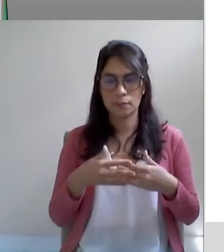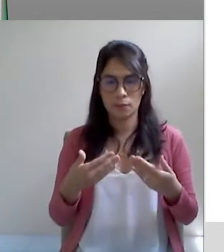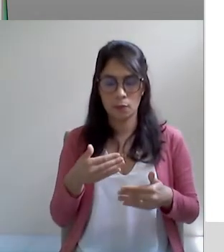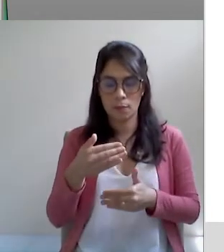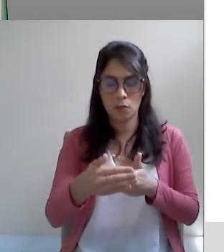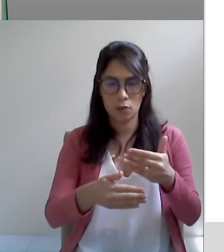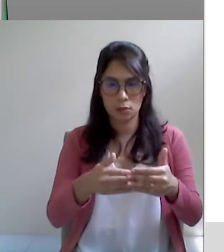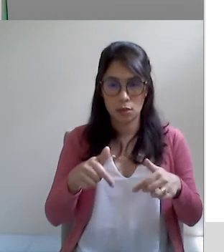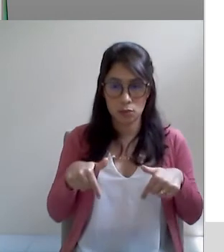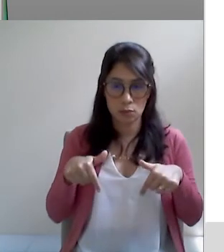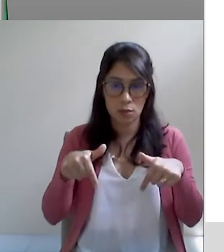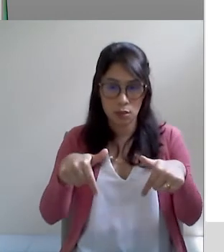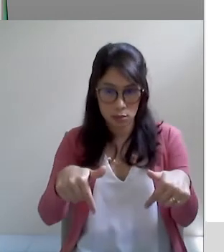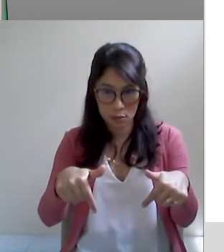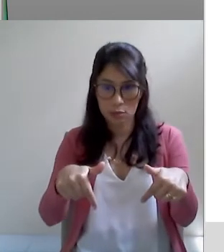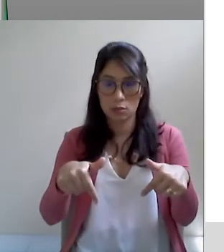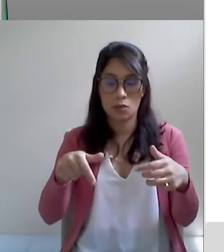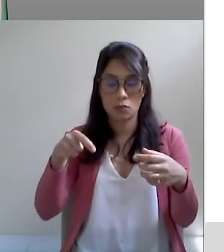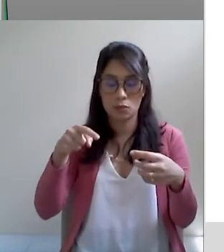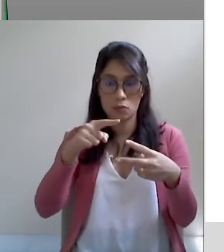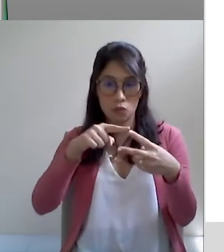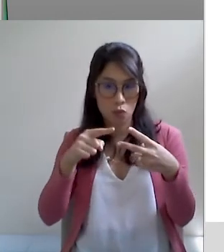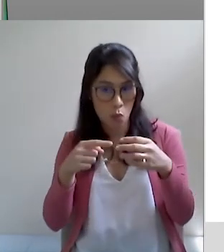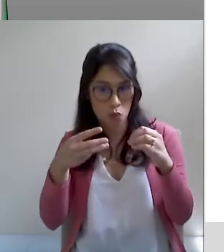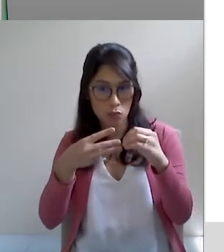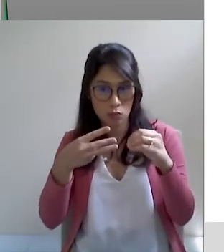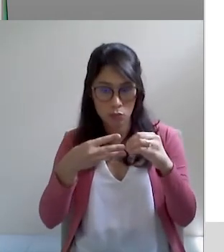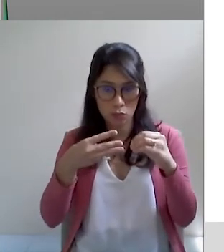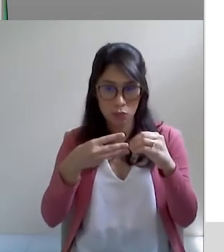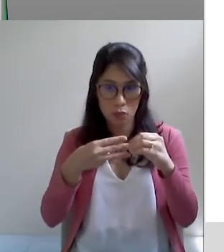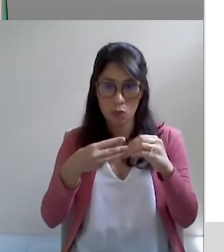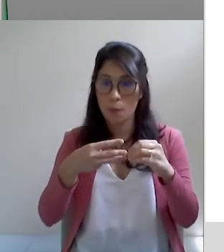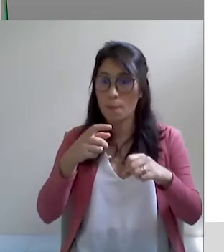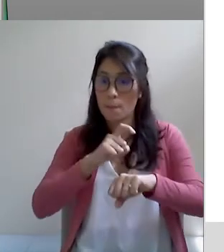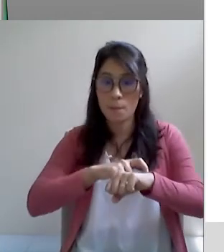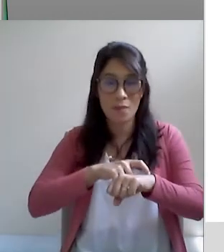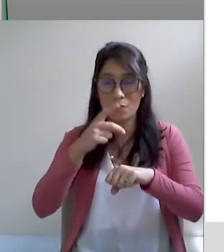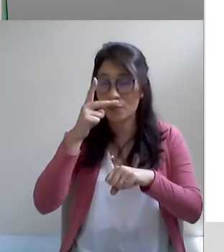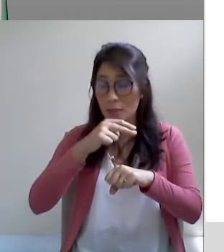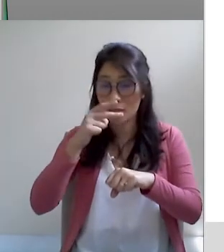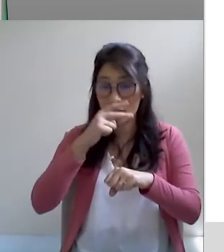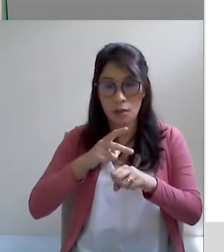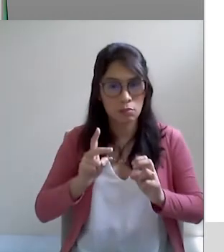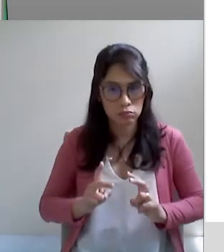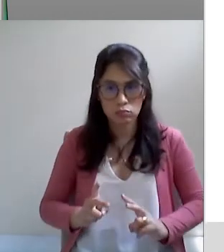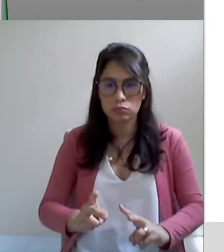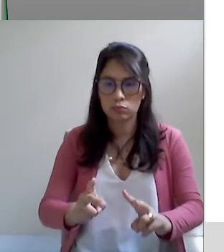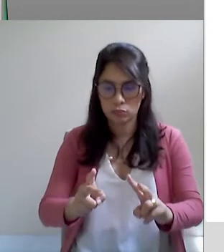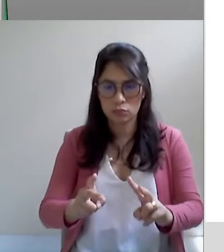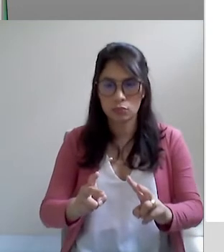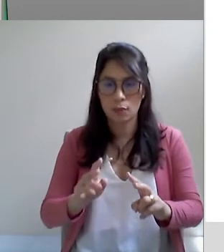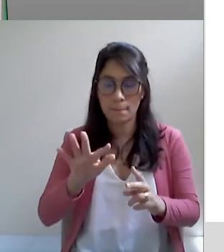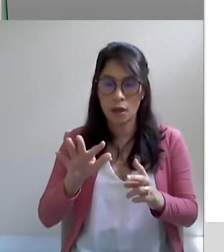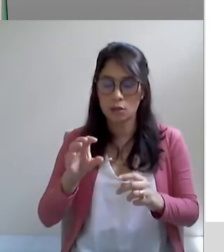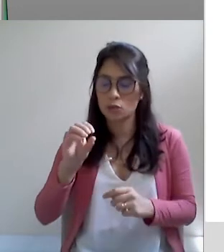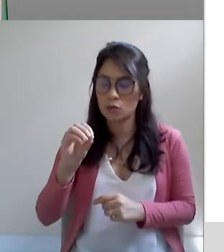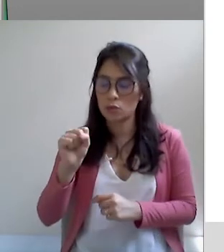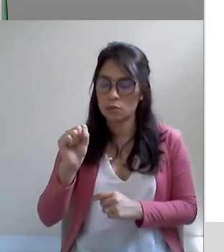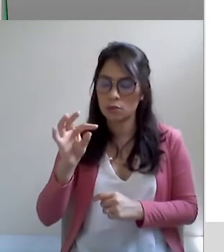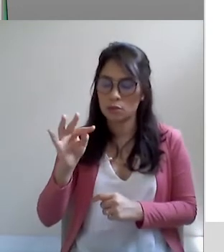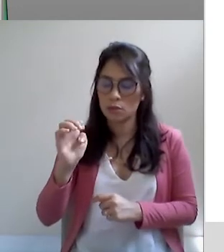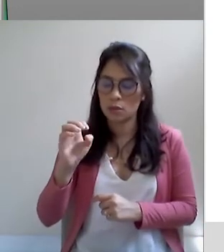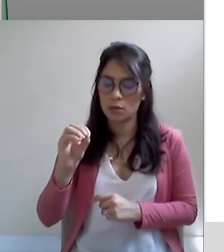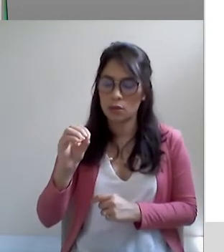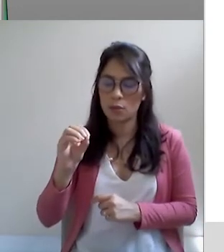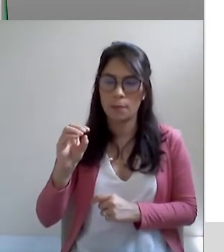Assim sendo, o processo da ação dos osteoclastos e osteoblastos ocorrem ao mesmo tempo. Enquanto